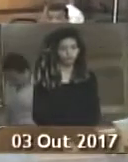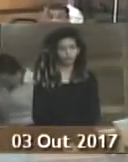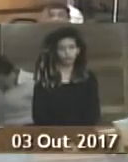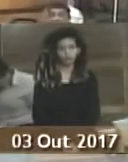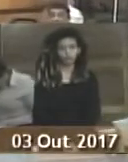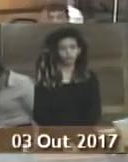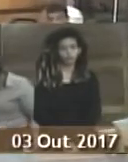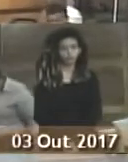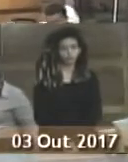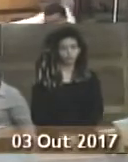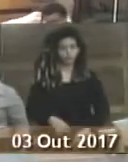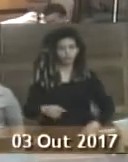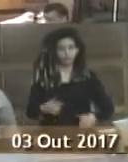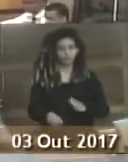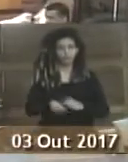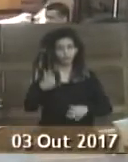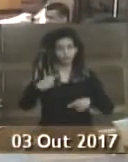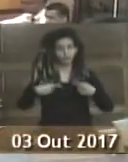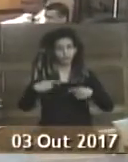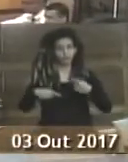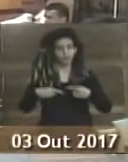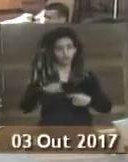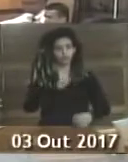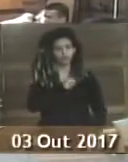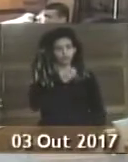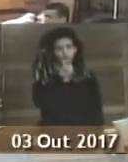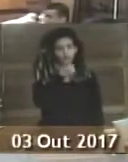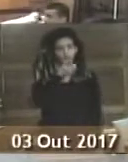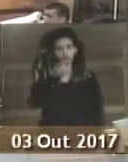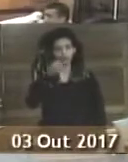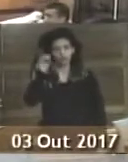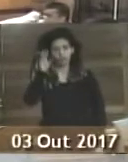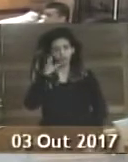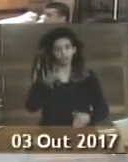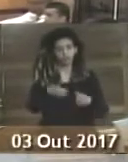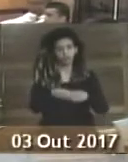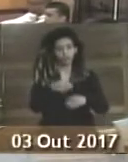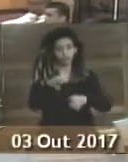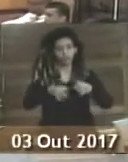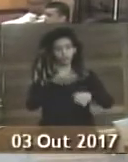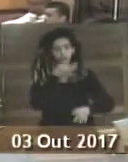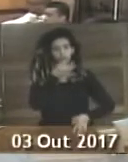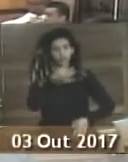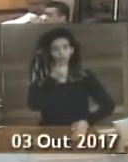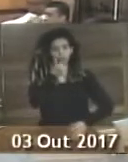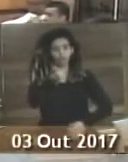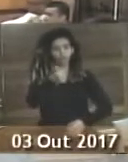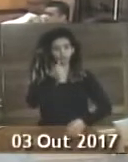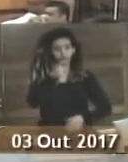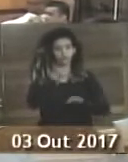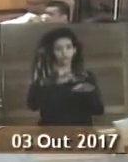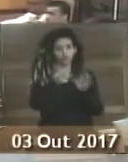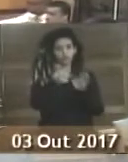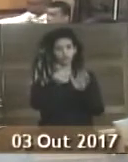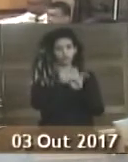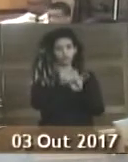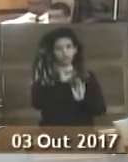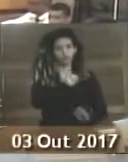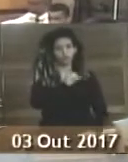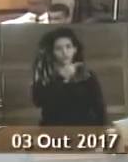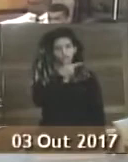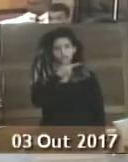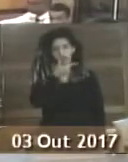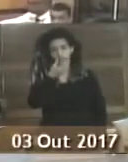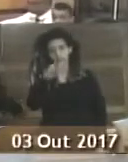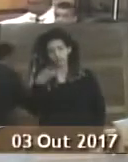Aprovado por 11 votos. Em primeira discussão, parecer número 164/2017, da Comissão de Justiça, opinando favoravelmente a aprovação do projeto de lei número 023/17, de